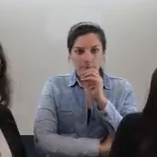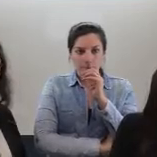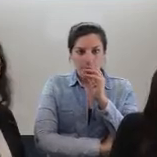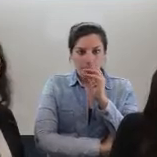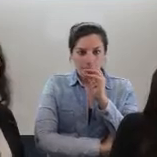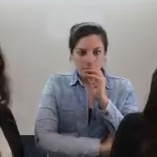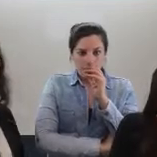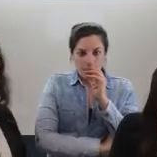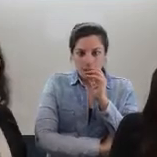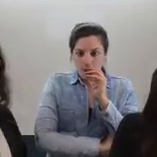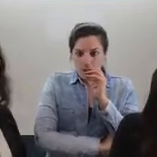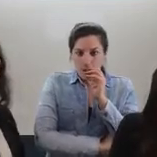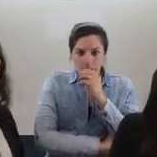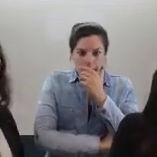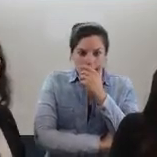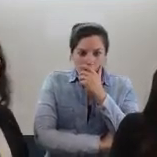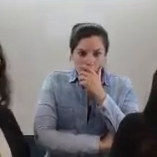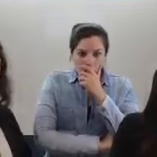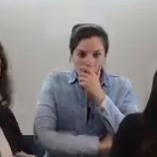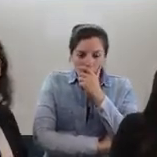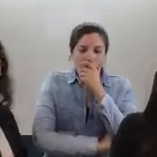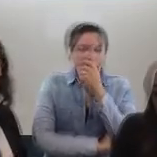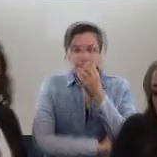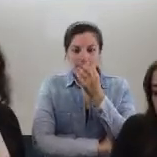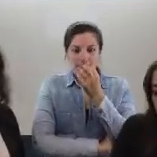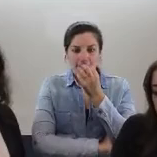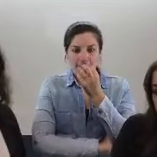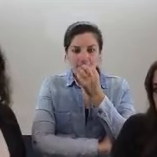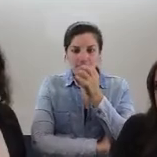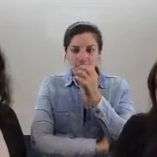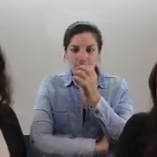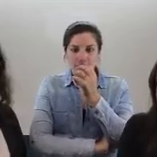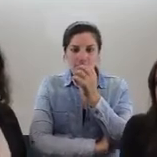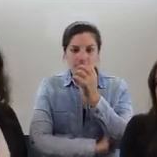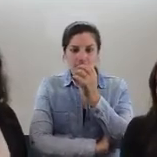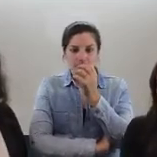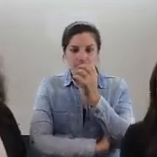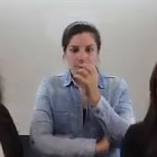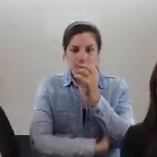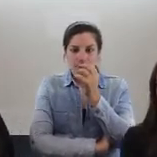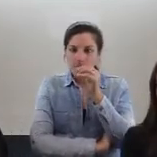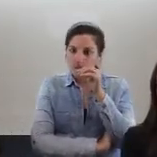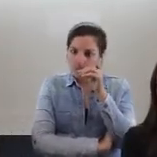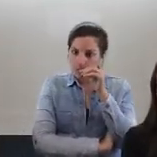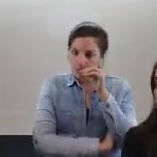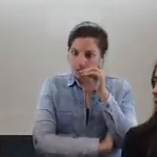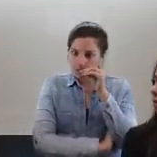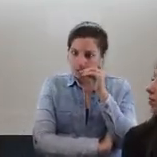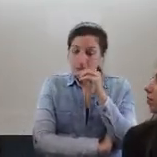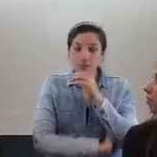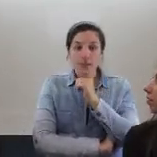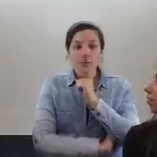outra base, a gente tem acesso à Biblioteca Pearson, que eu vou dar uma olhadinha ali para vocês para fazer alguma pesquisa. Tem algum